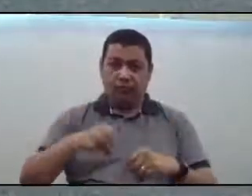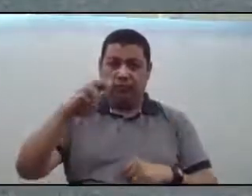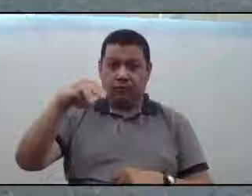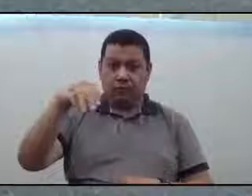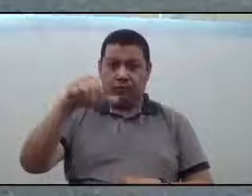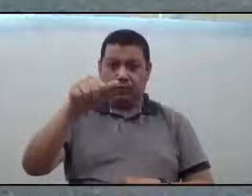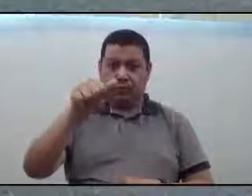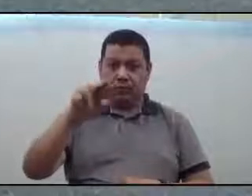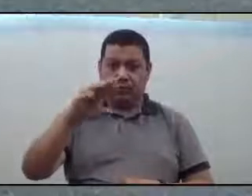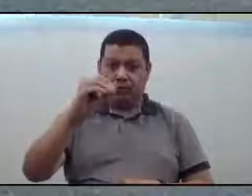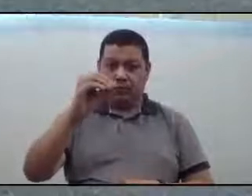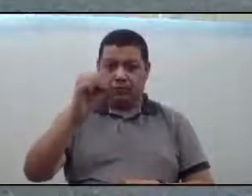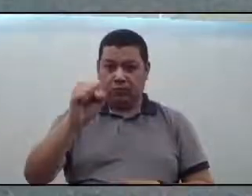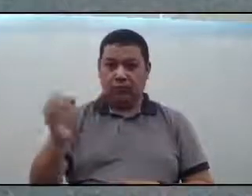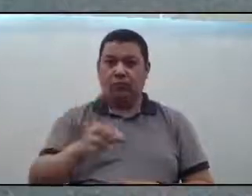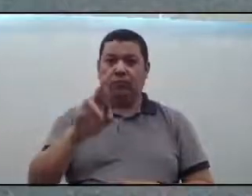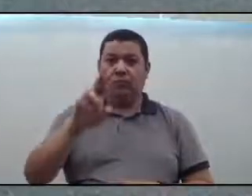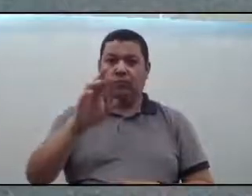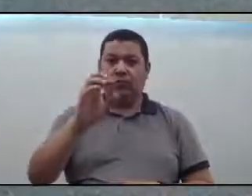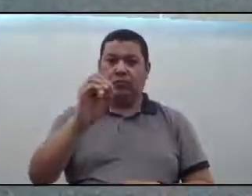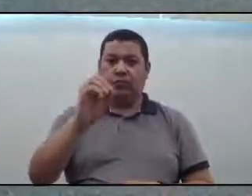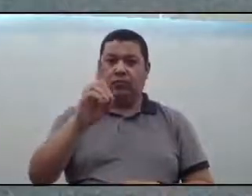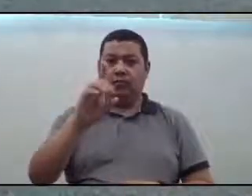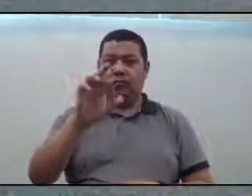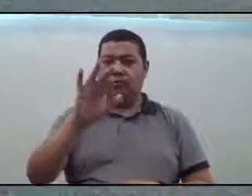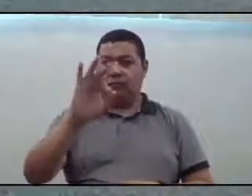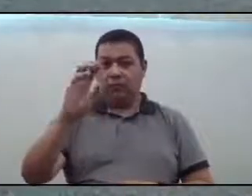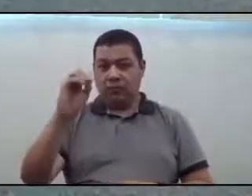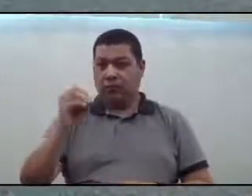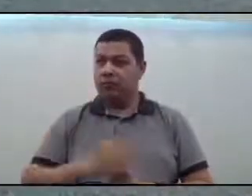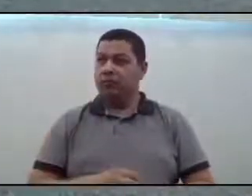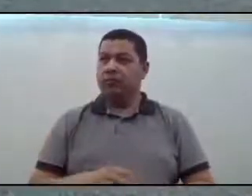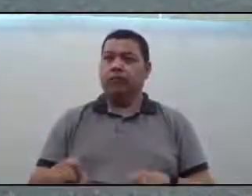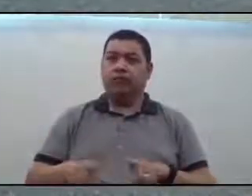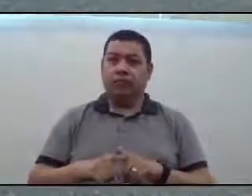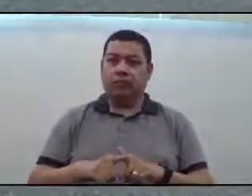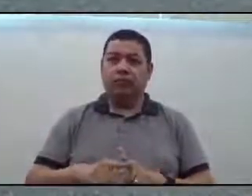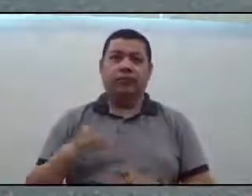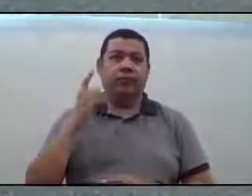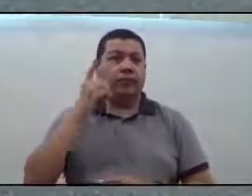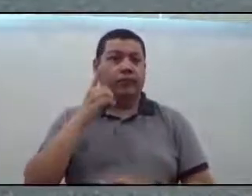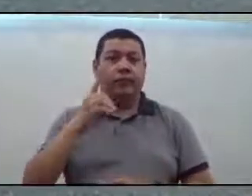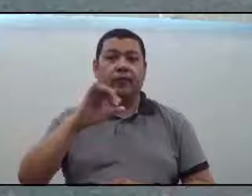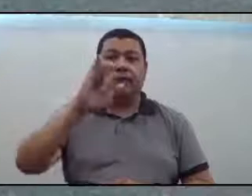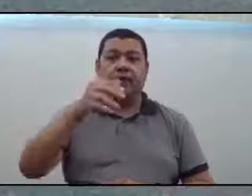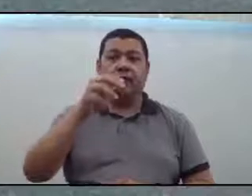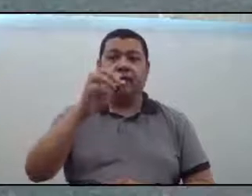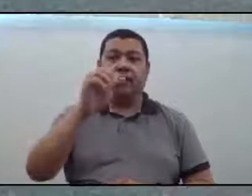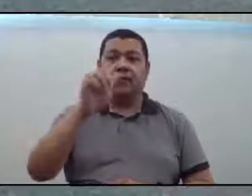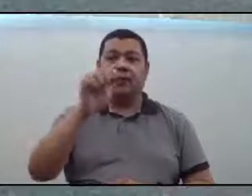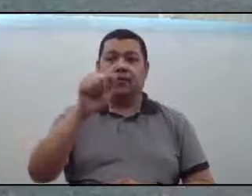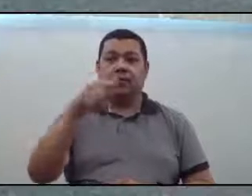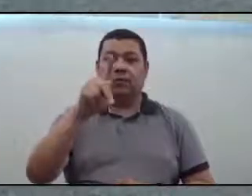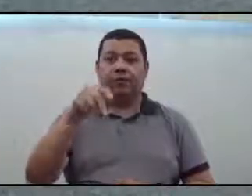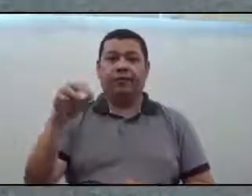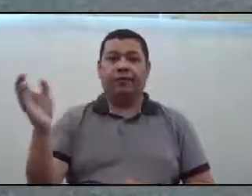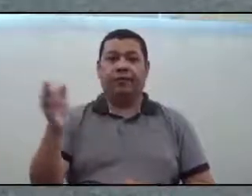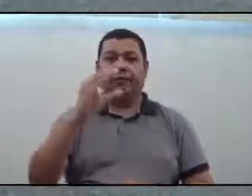Rogério, protocolei no gabinete da deputada Jaqueline Cassol, para que realmente